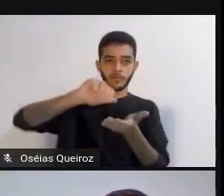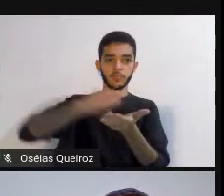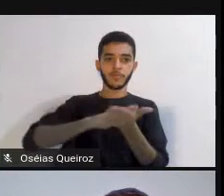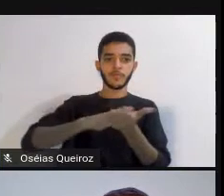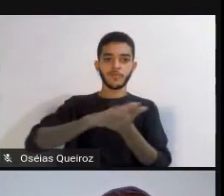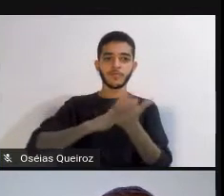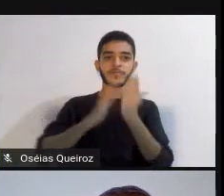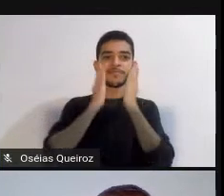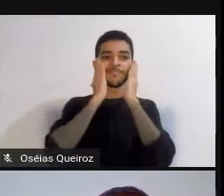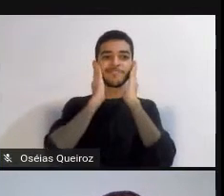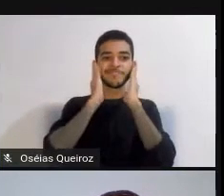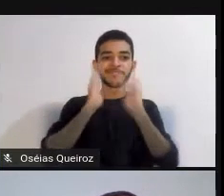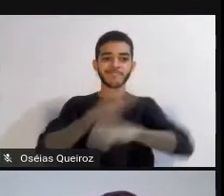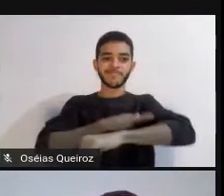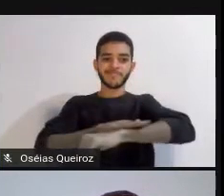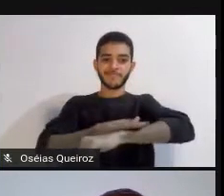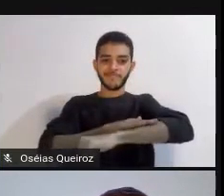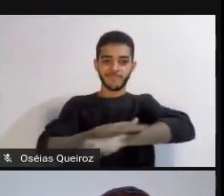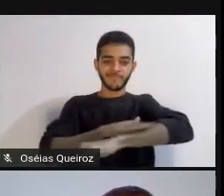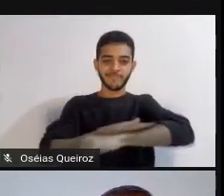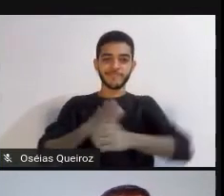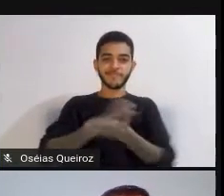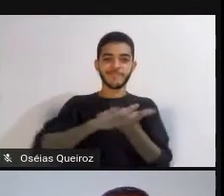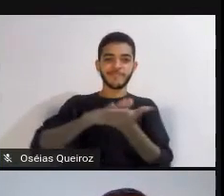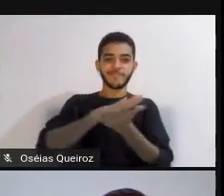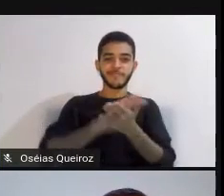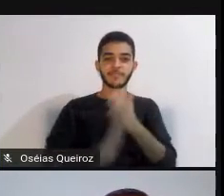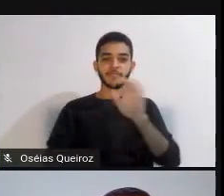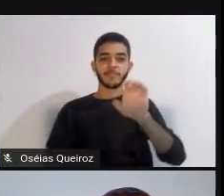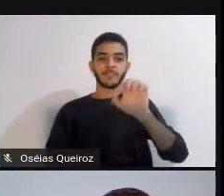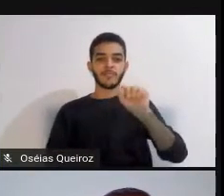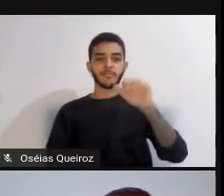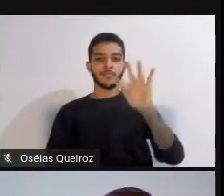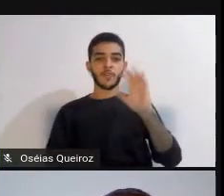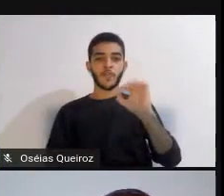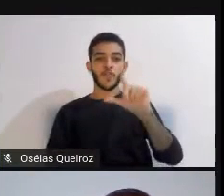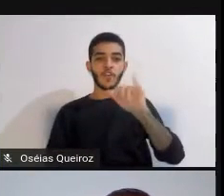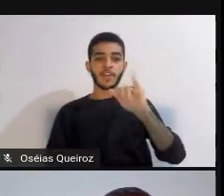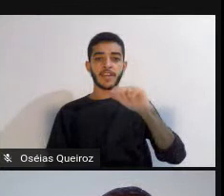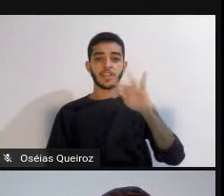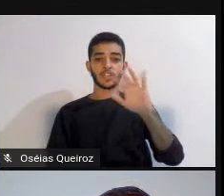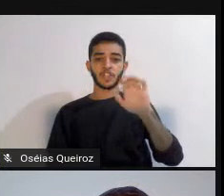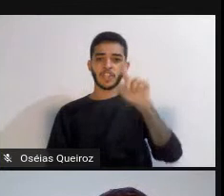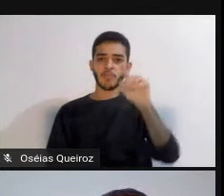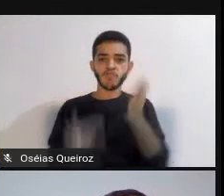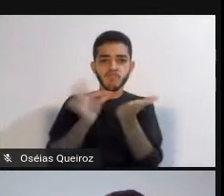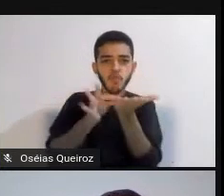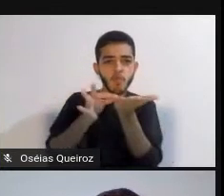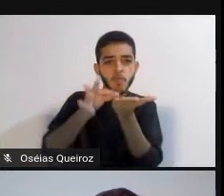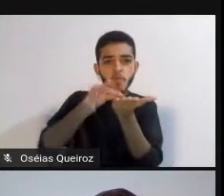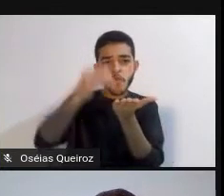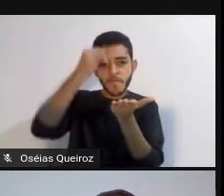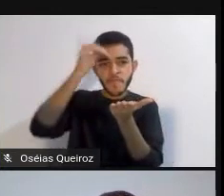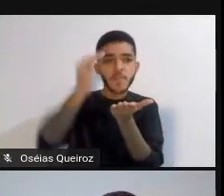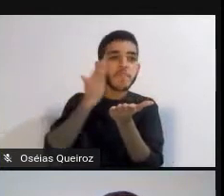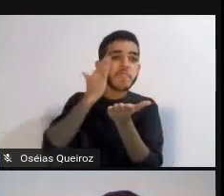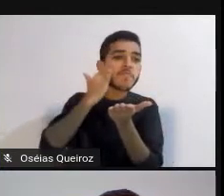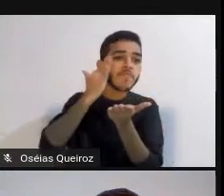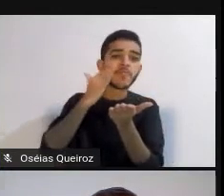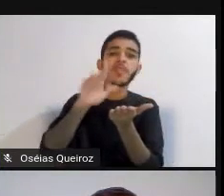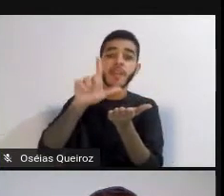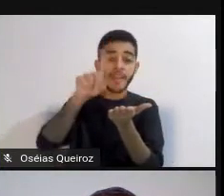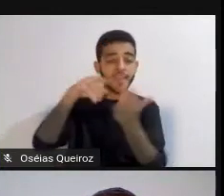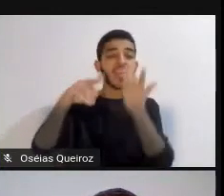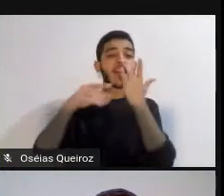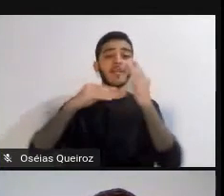muito comum. Alguns dos esfoliantes, aqueles granulos, são esferas plásticas. Claro que já existem uma